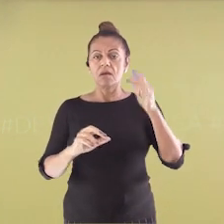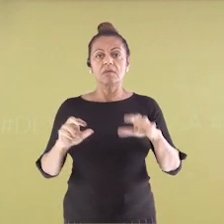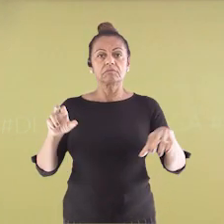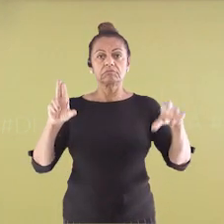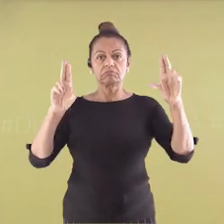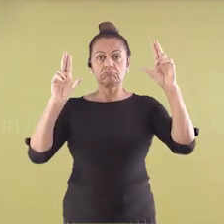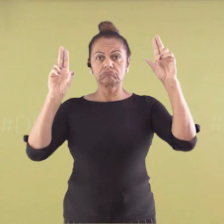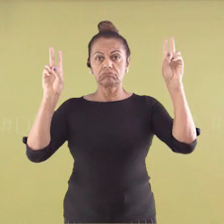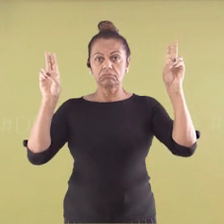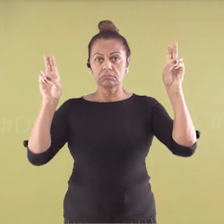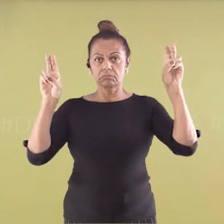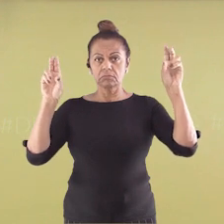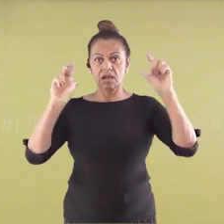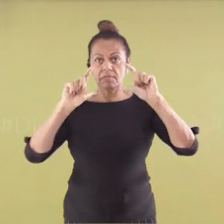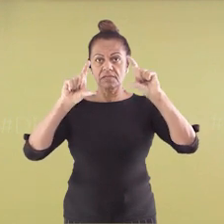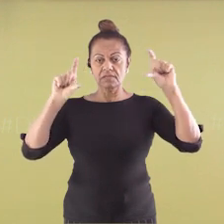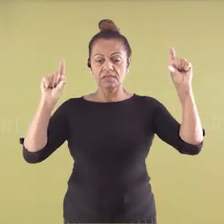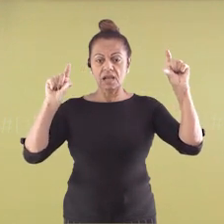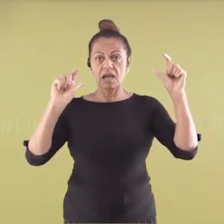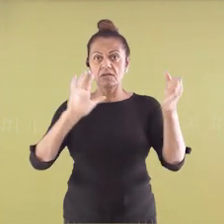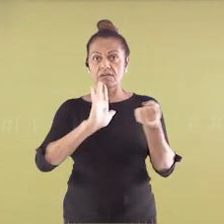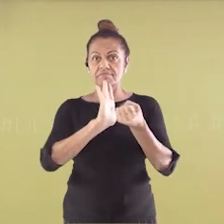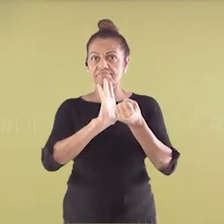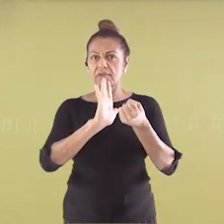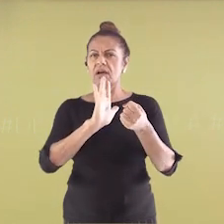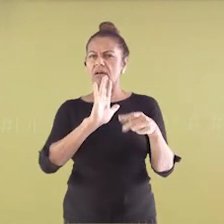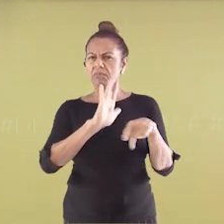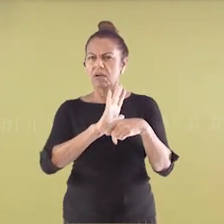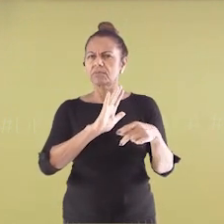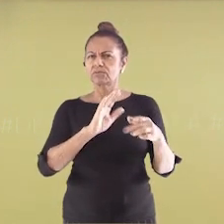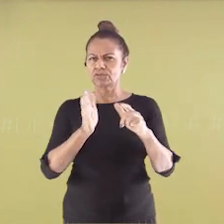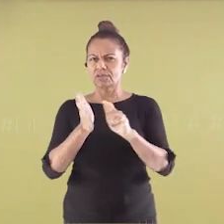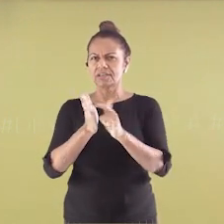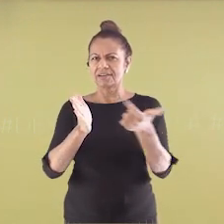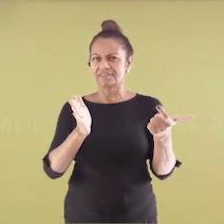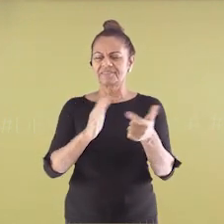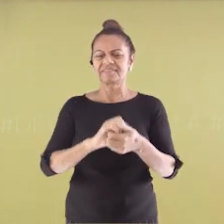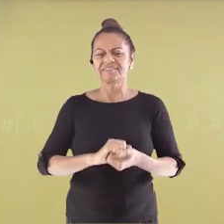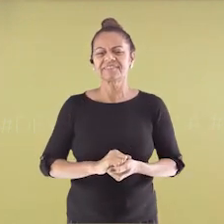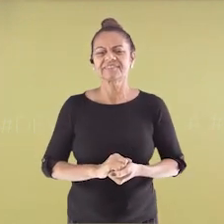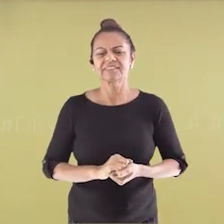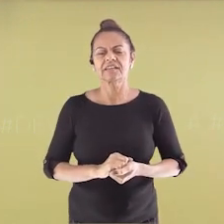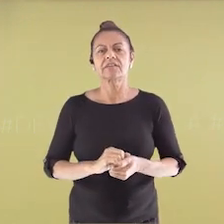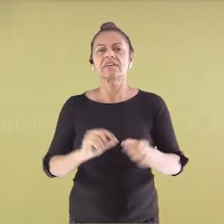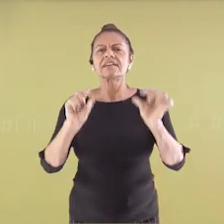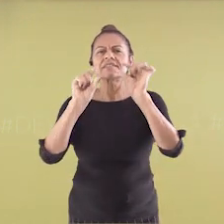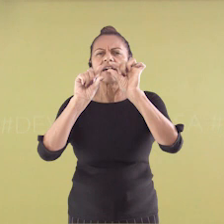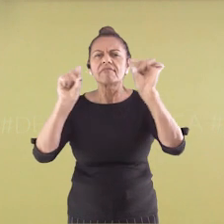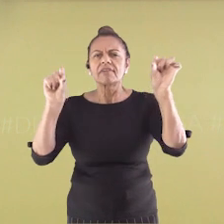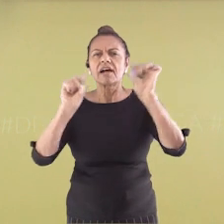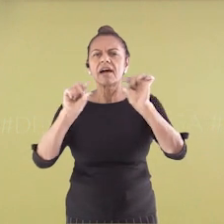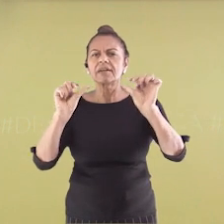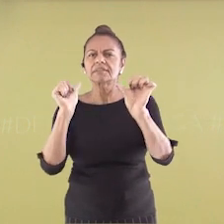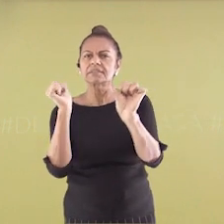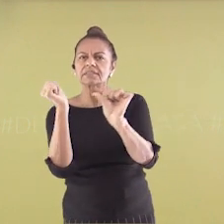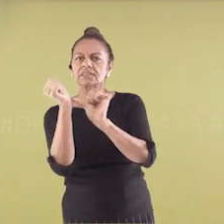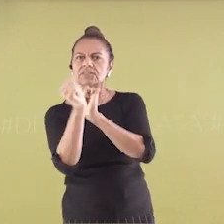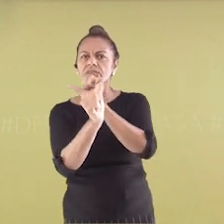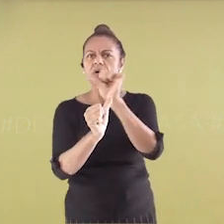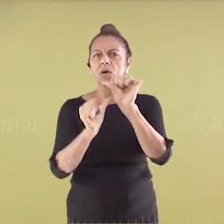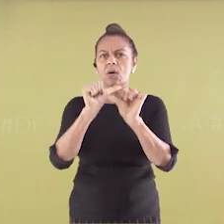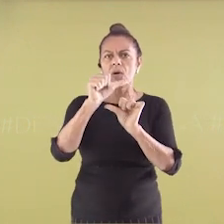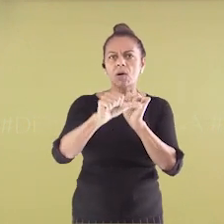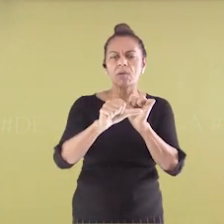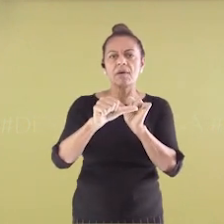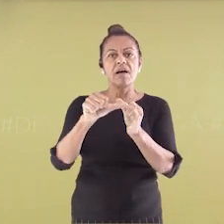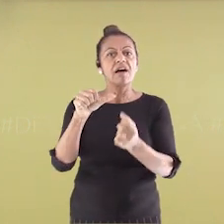o cabeçalho e a manchete. Queimadas na Amazônia provocam reação mundial. Eu quero que vocês transformem essa